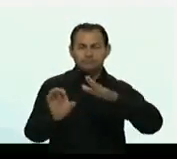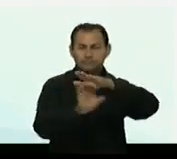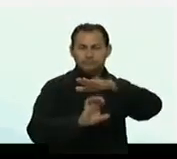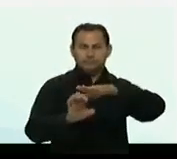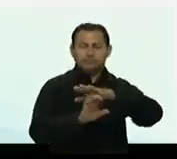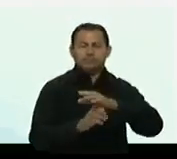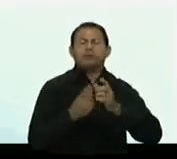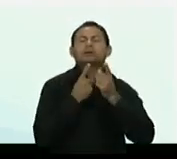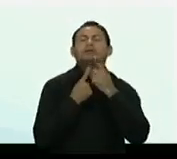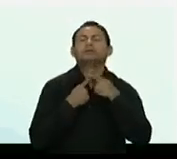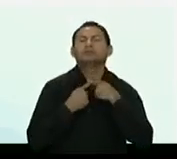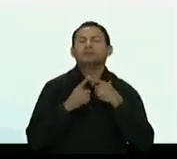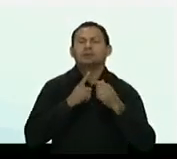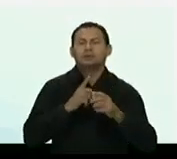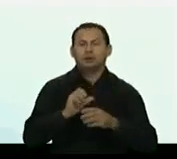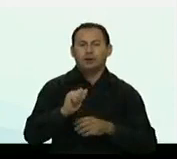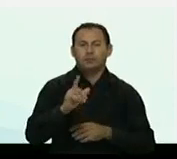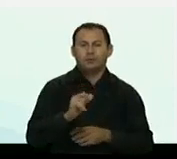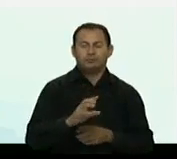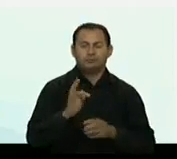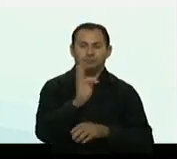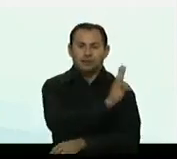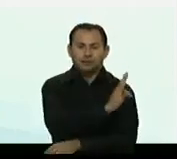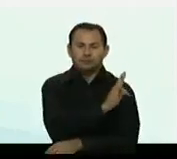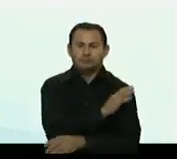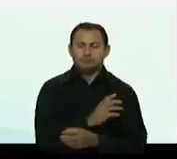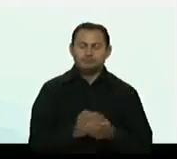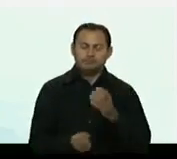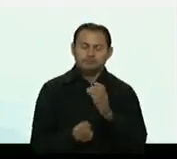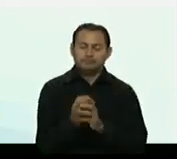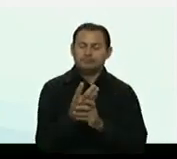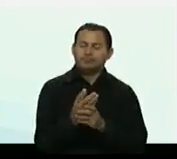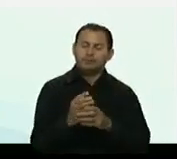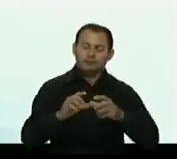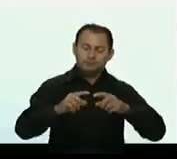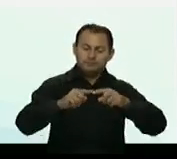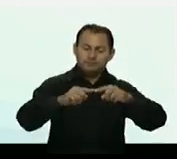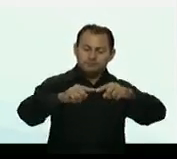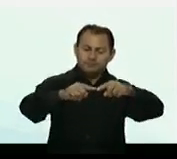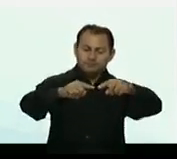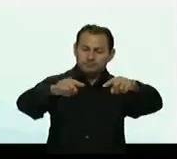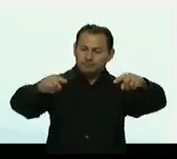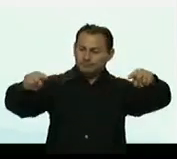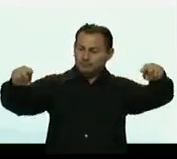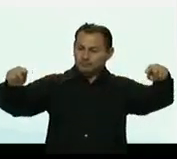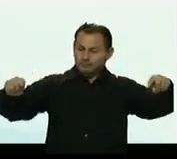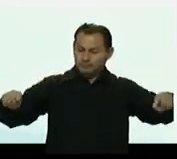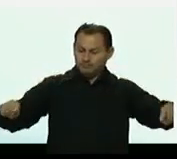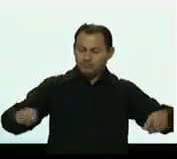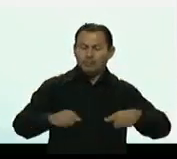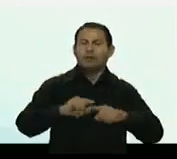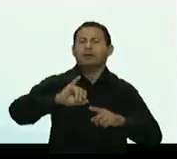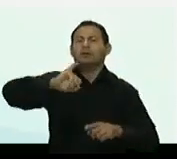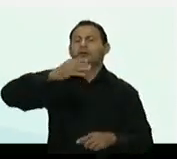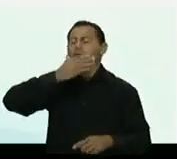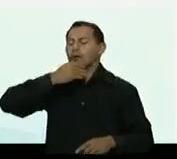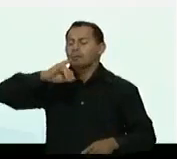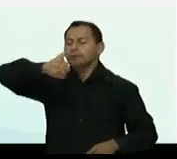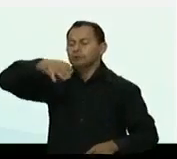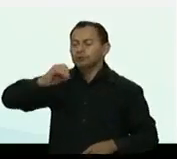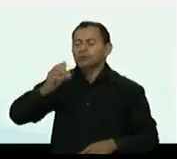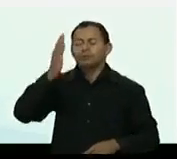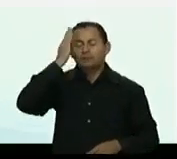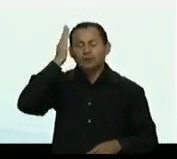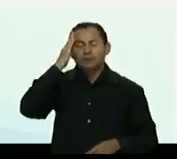empresa deseja construir um galpão térreo de planta retangular. João, ele deve ajudar a determinar